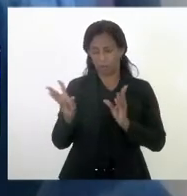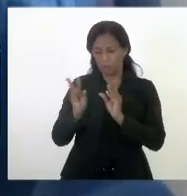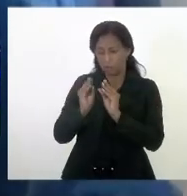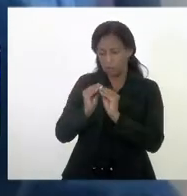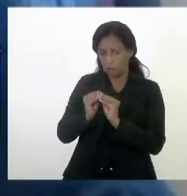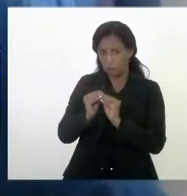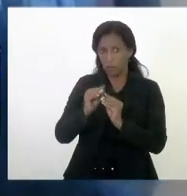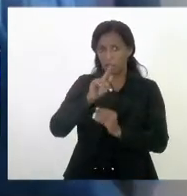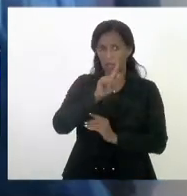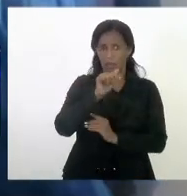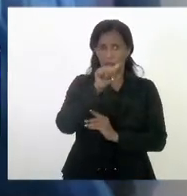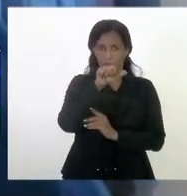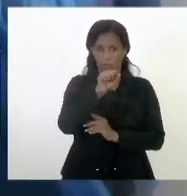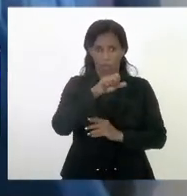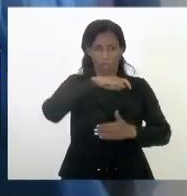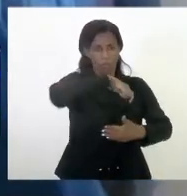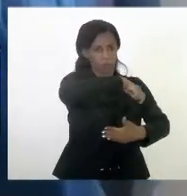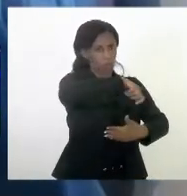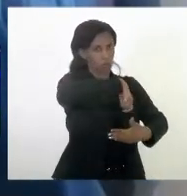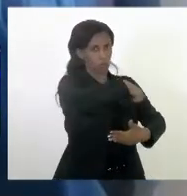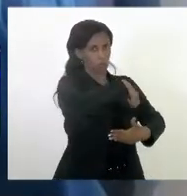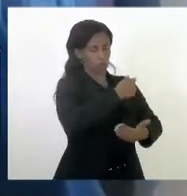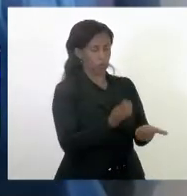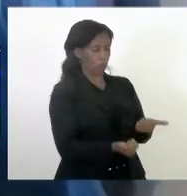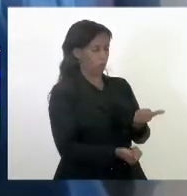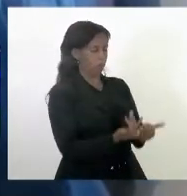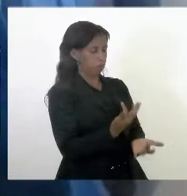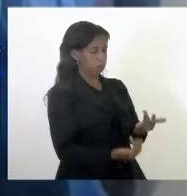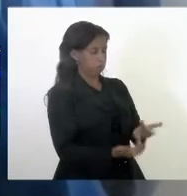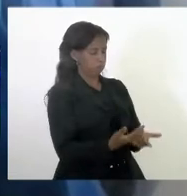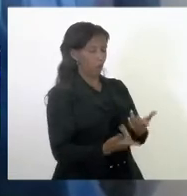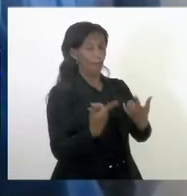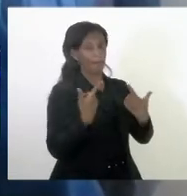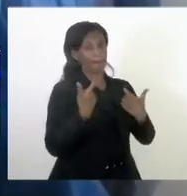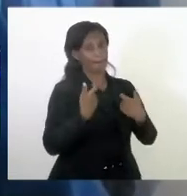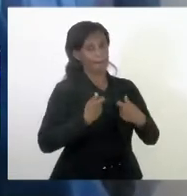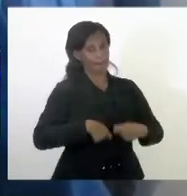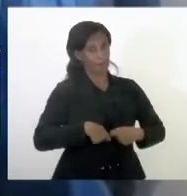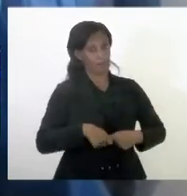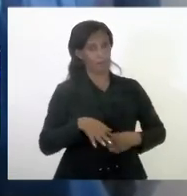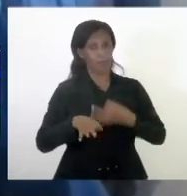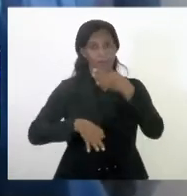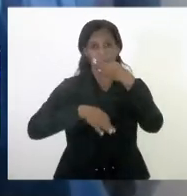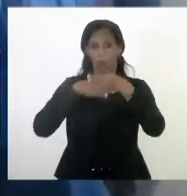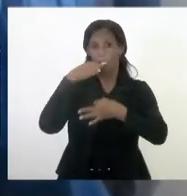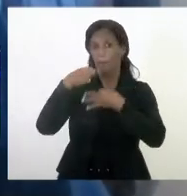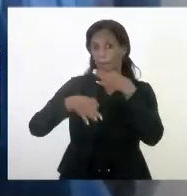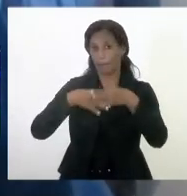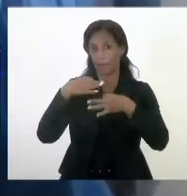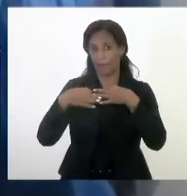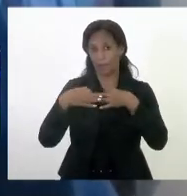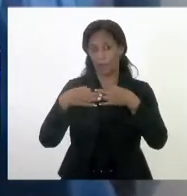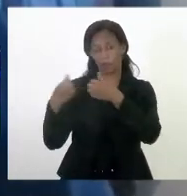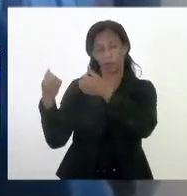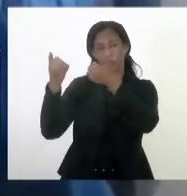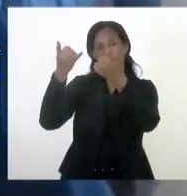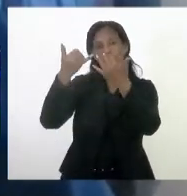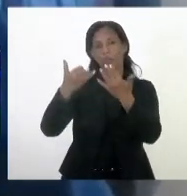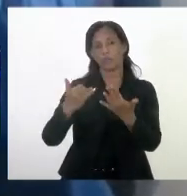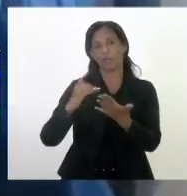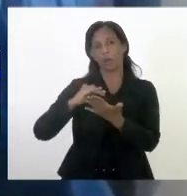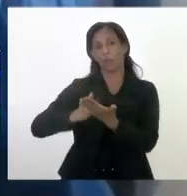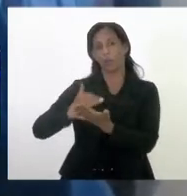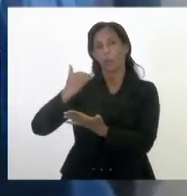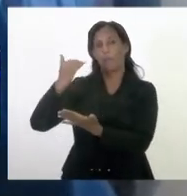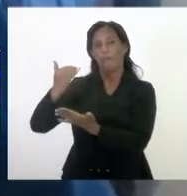Na verdade, esse é um argumento que justifica o aumento, né? Um argumento